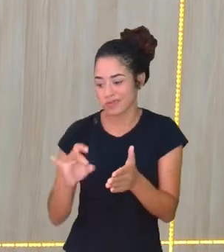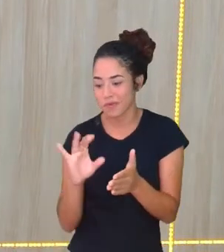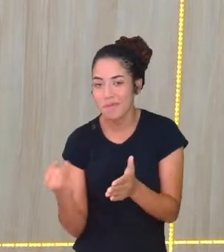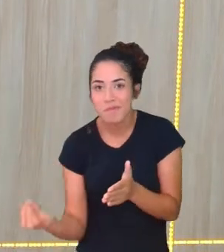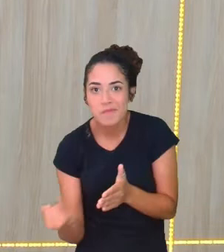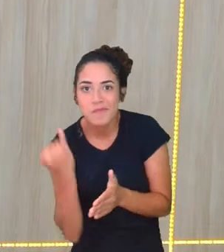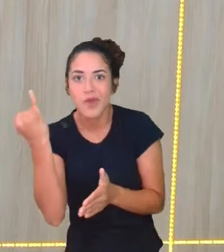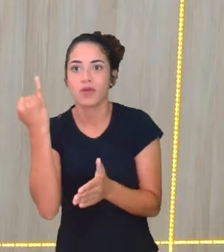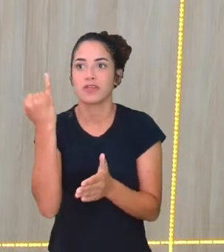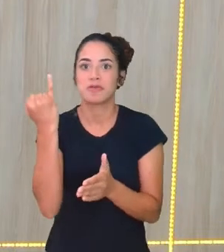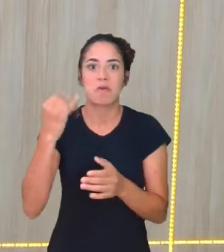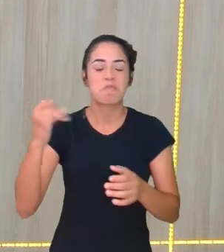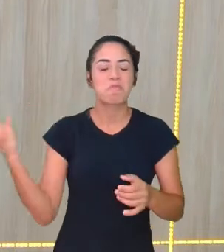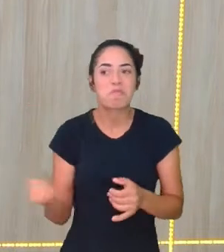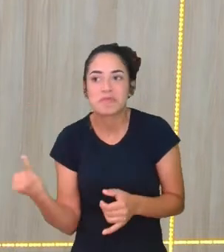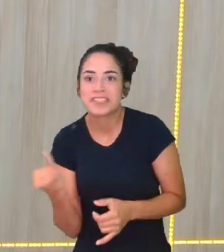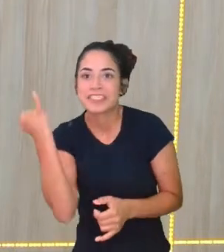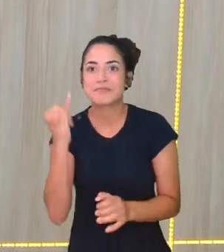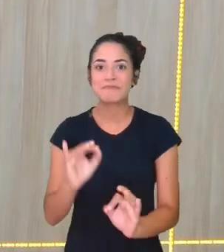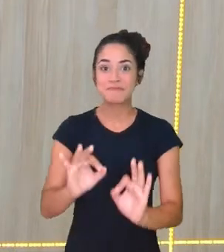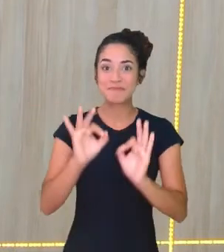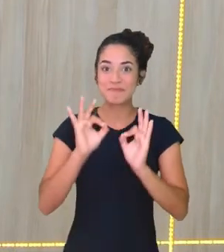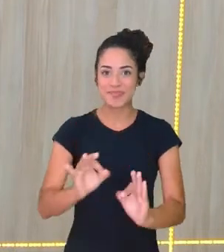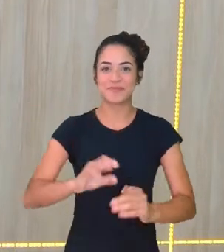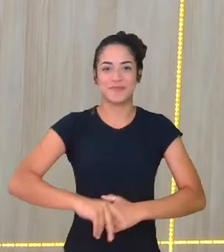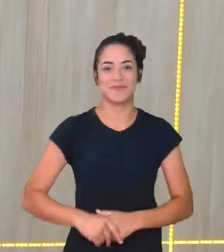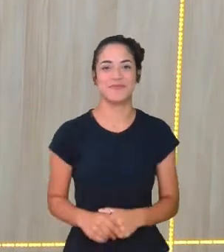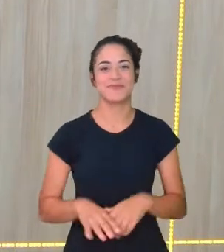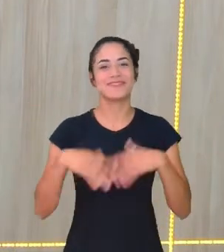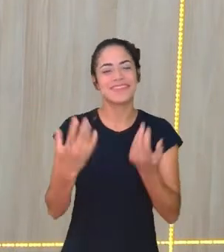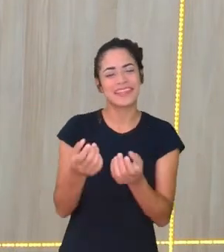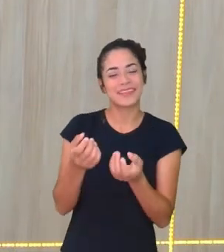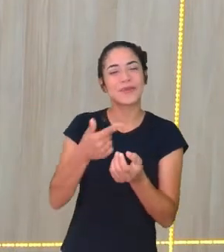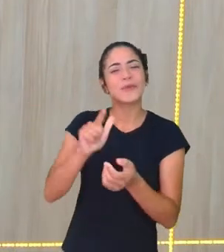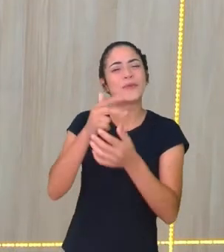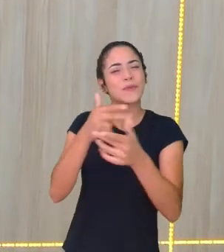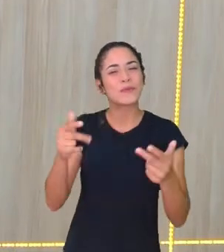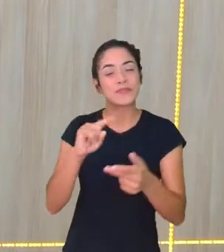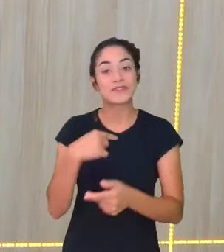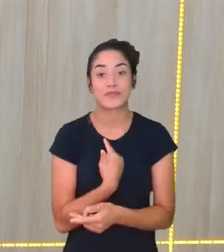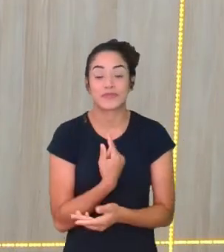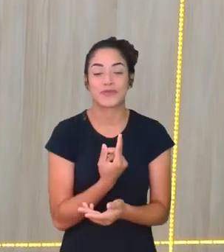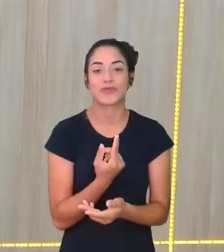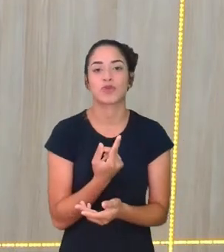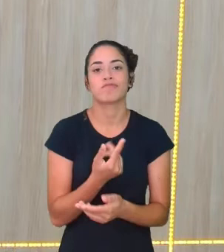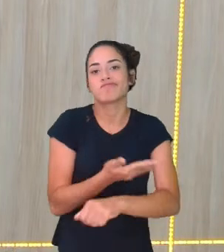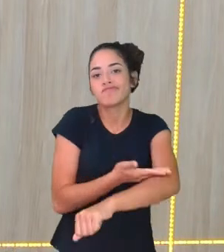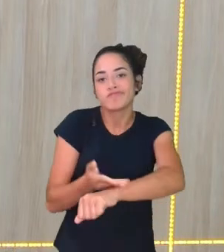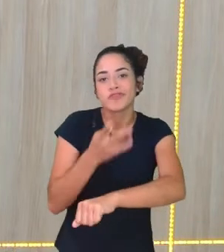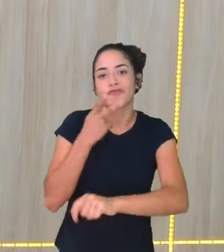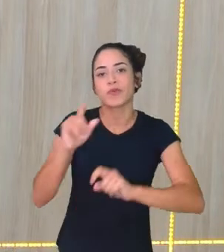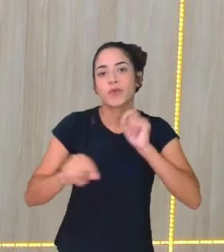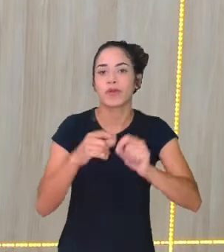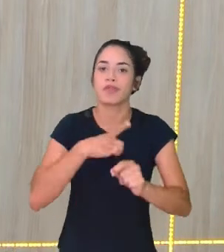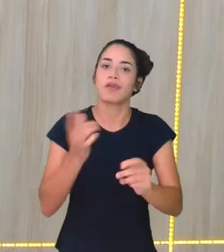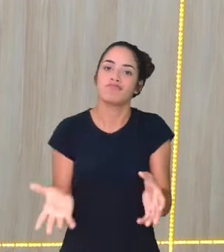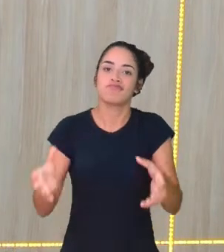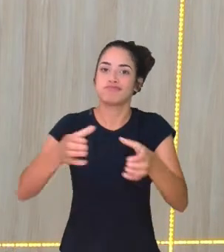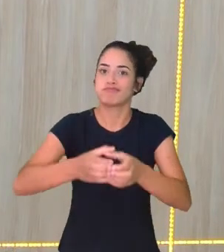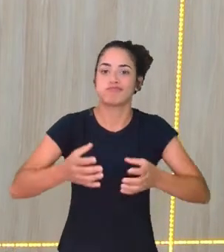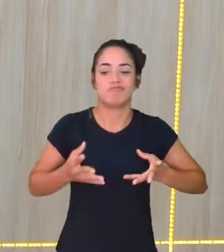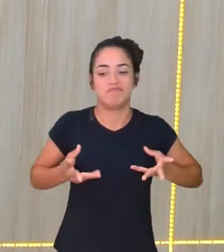é fundamental detalhe né a gente costuma dizer que a gente tem aqui uma equipe